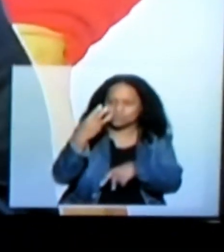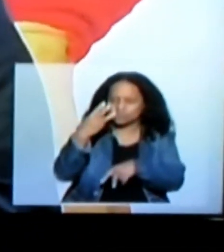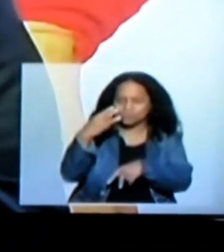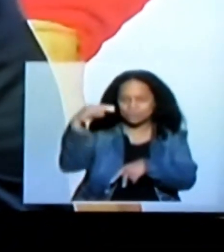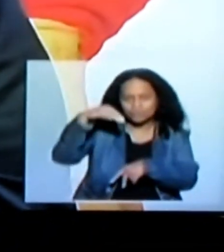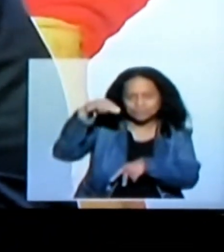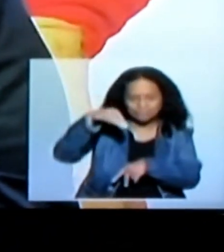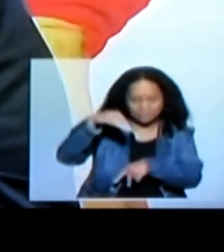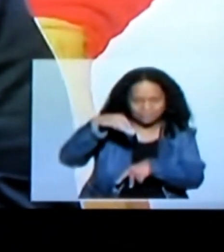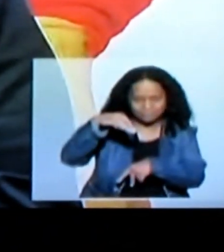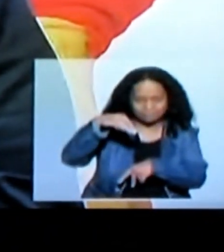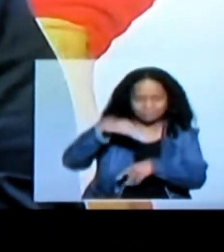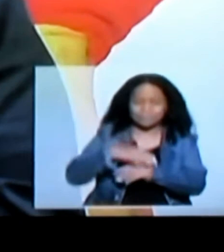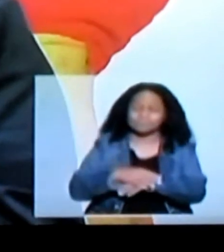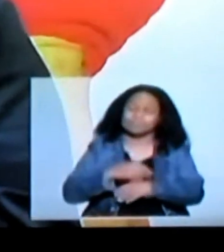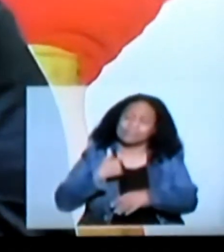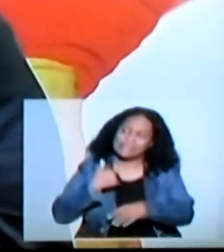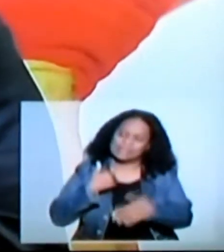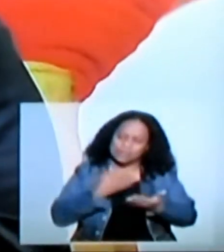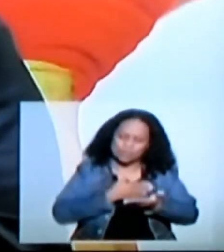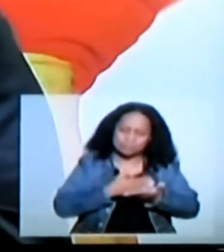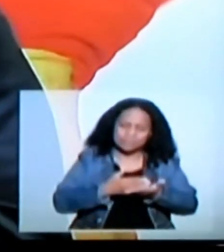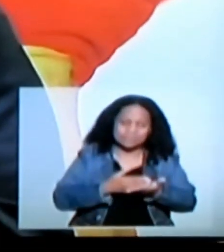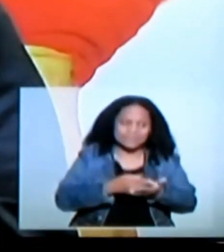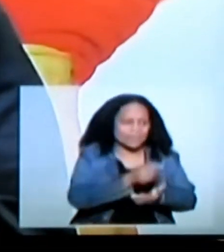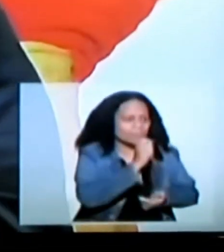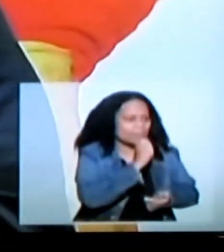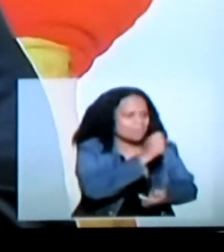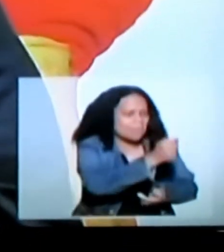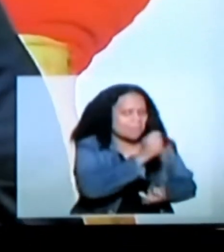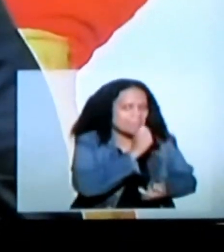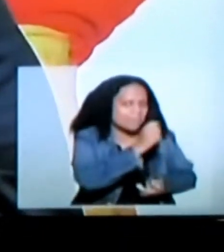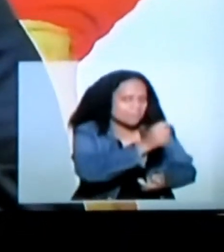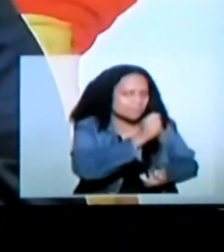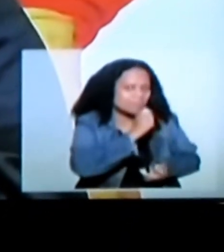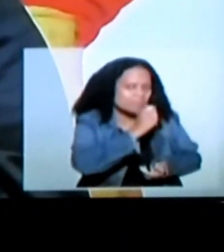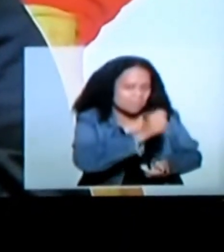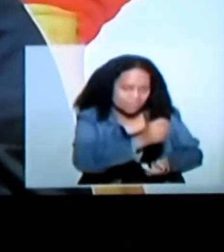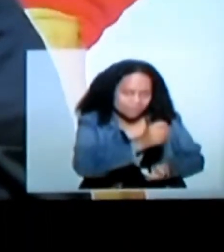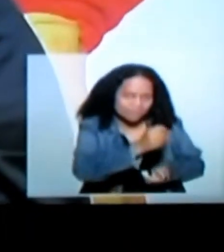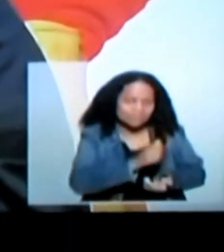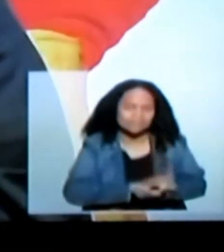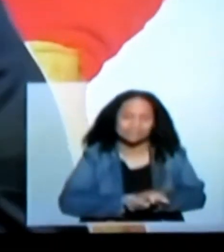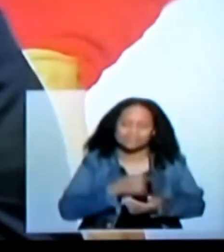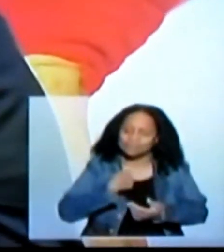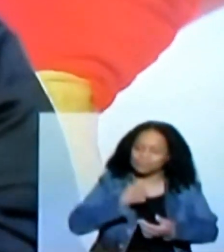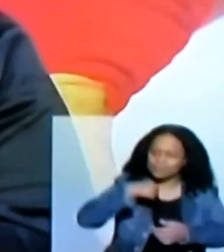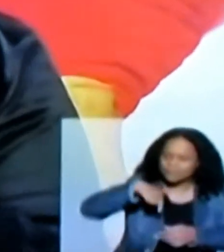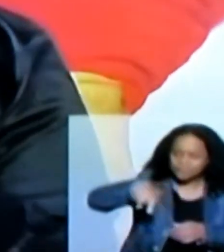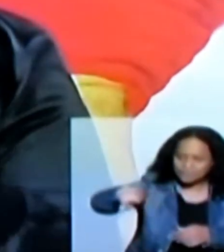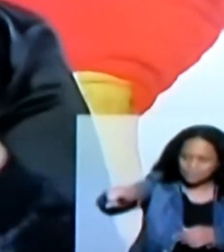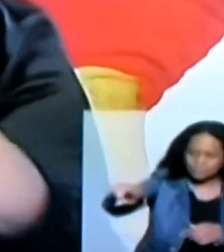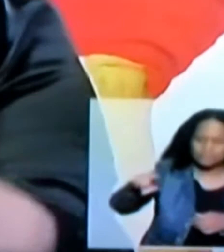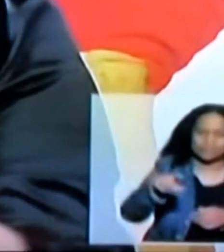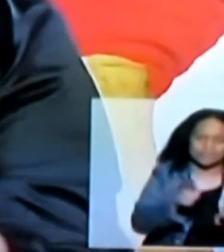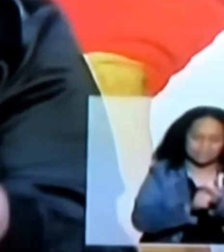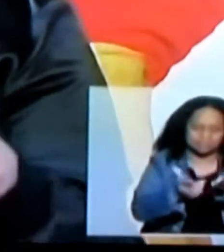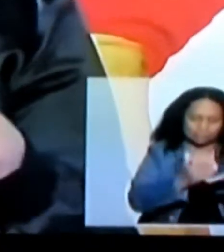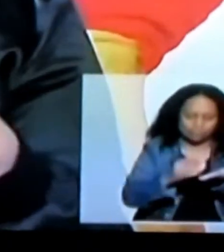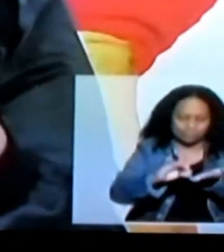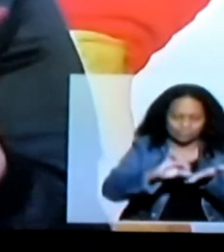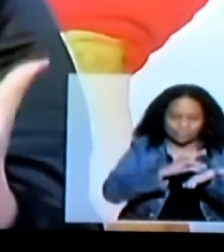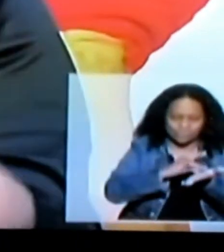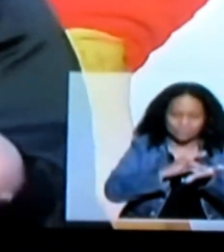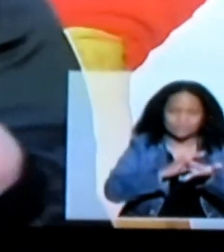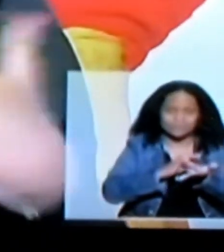de 2 ou 3 minutos, acho que era isso. E eu comecei a fazer entrevista com autores, eu sempre gostei muito de entrevistar autores, então eu ia na tarde de autógrafo,